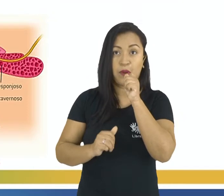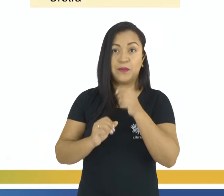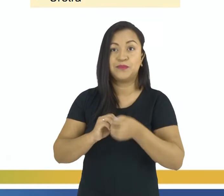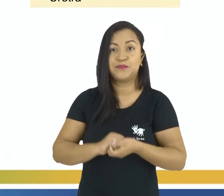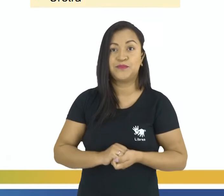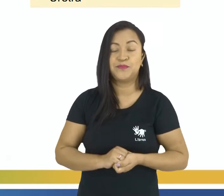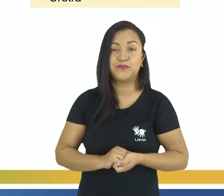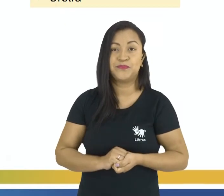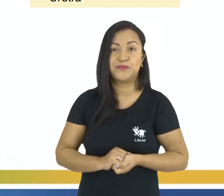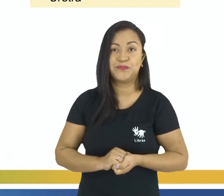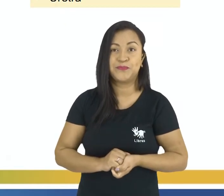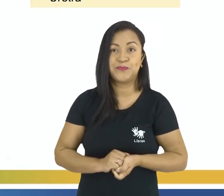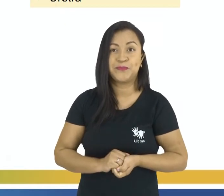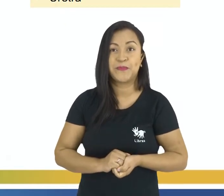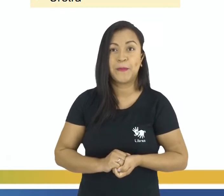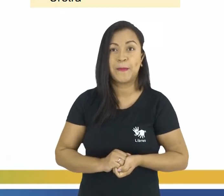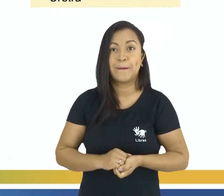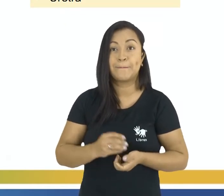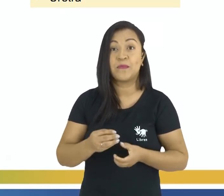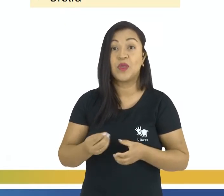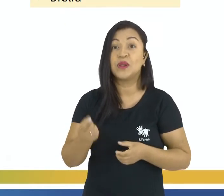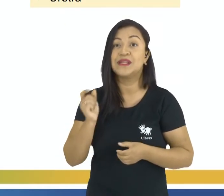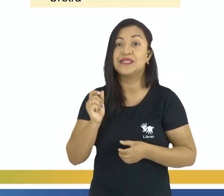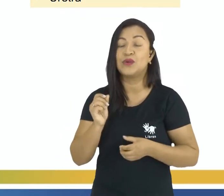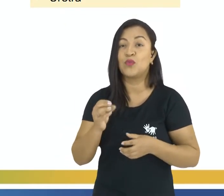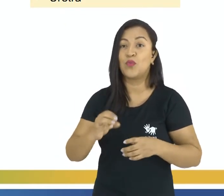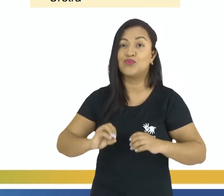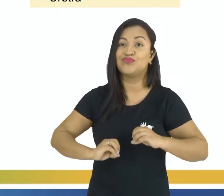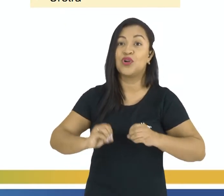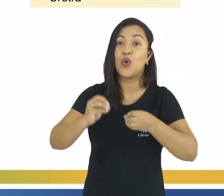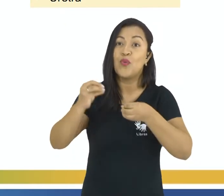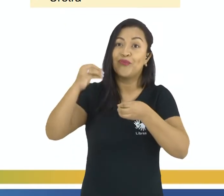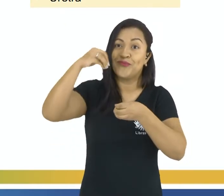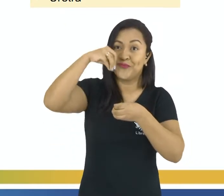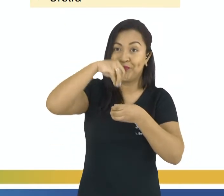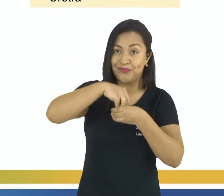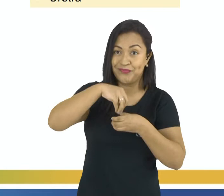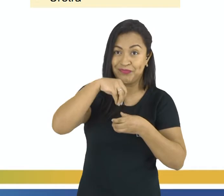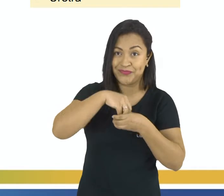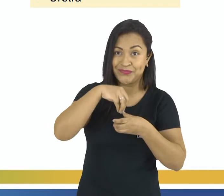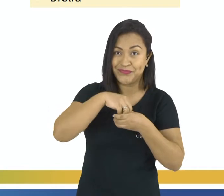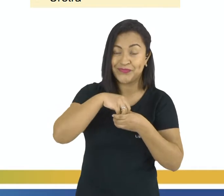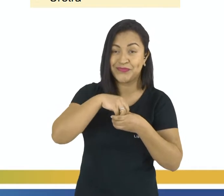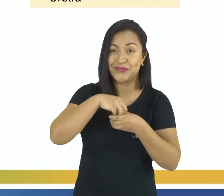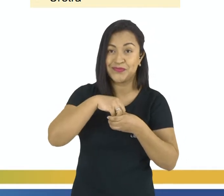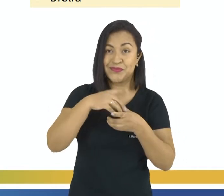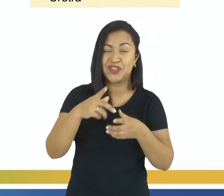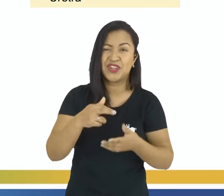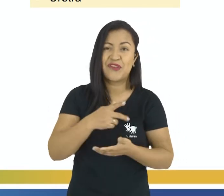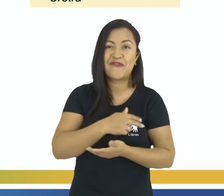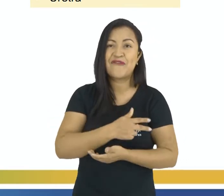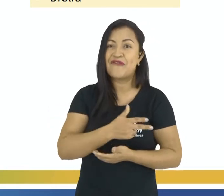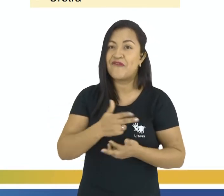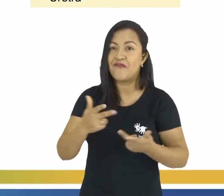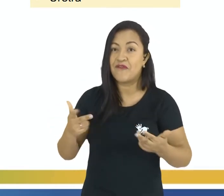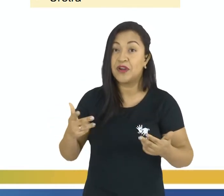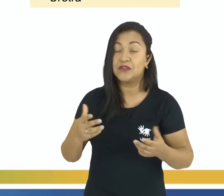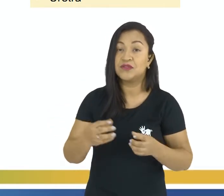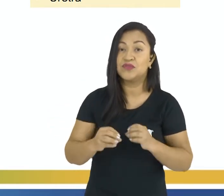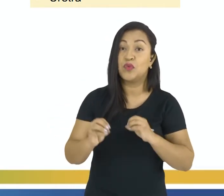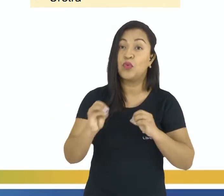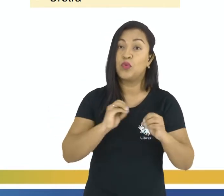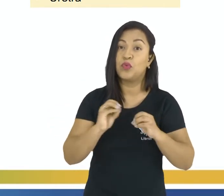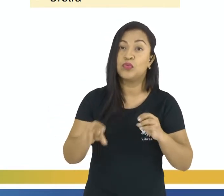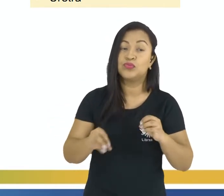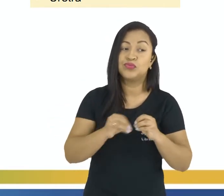Com relação aos órgãos internos, então nós temos vários órgãos internos que vão compor o sistema reprodutor